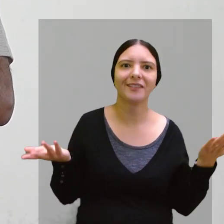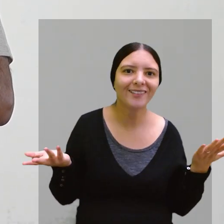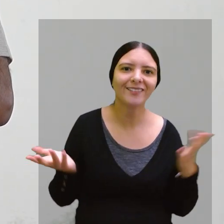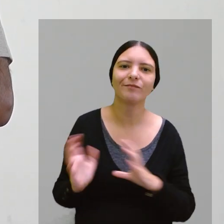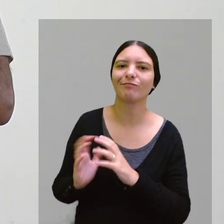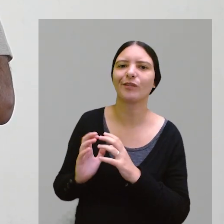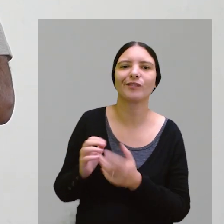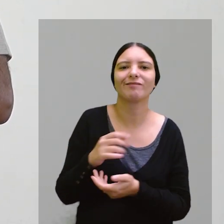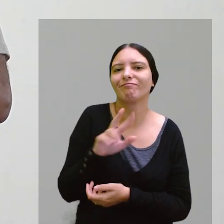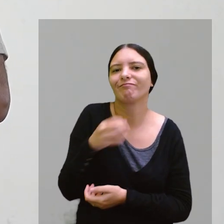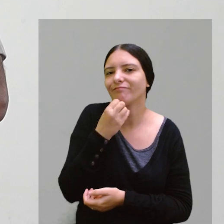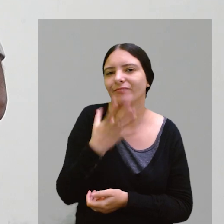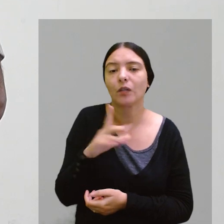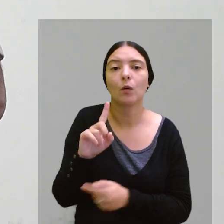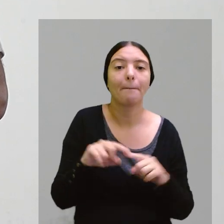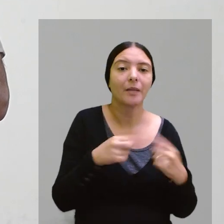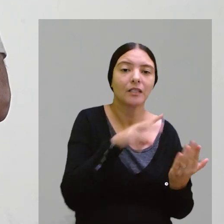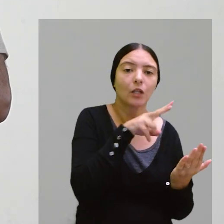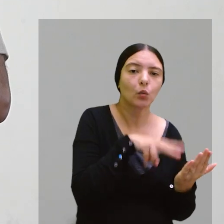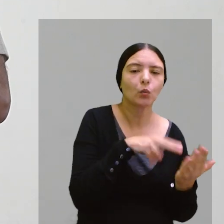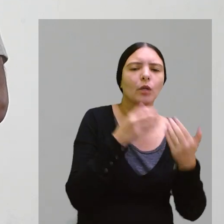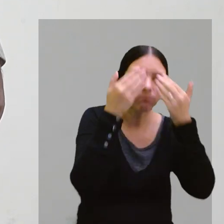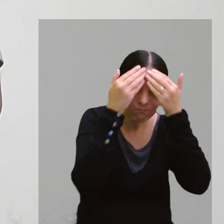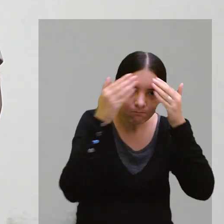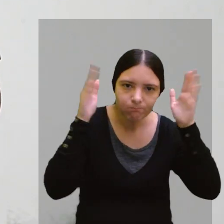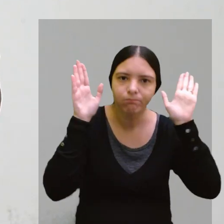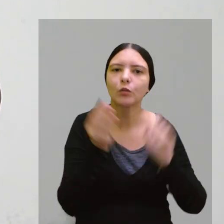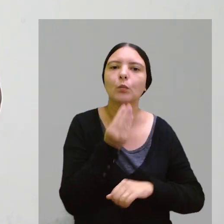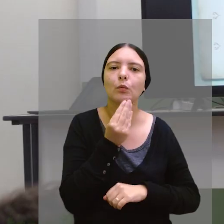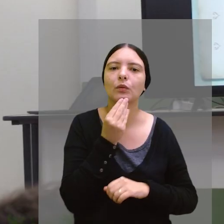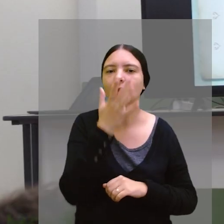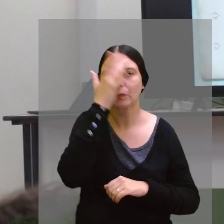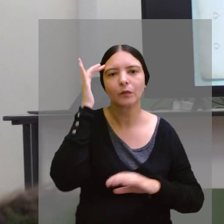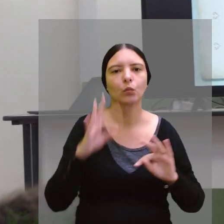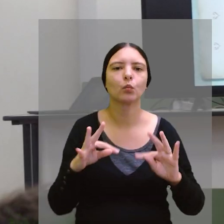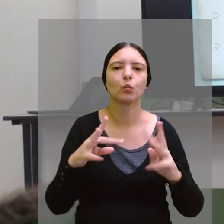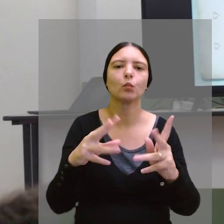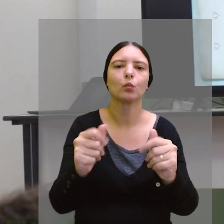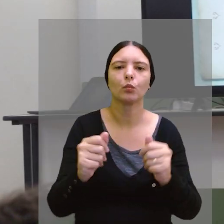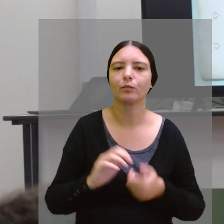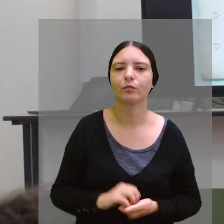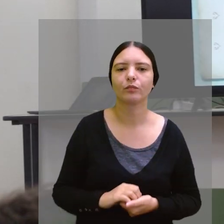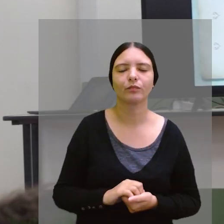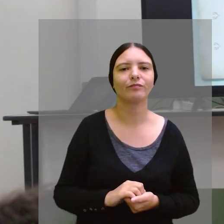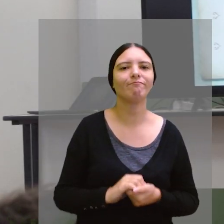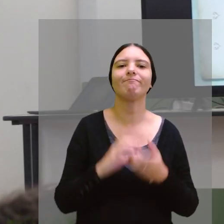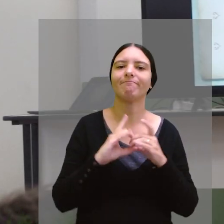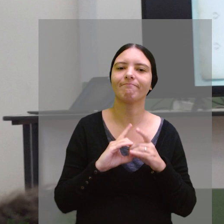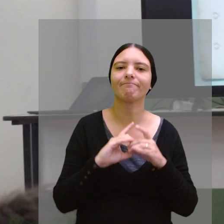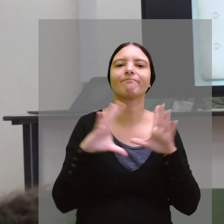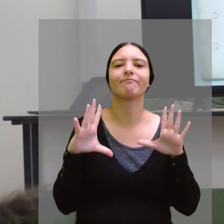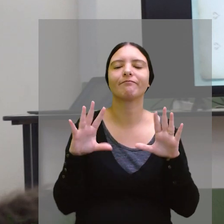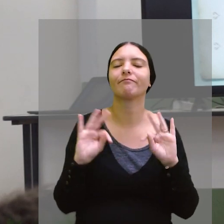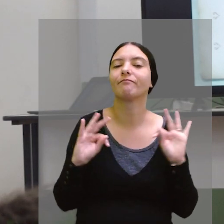bola entende? Mas a leitura te proporciona isso. Abre oportunidade para todo mundo. Todo mundo, ela democratiza